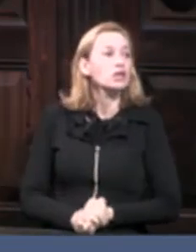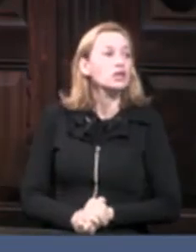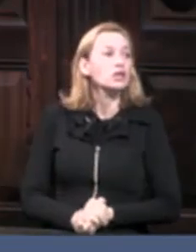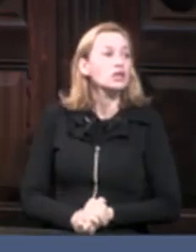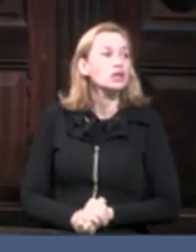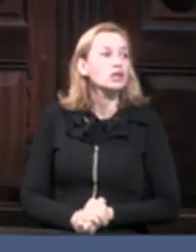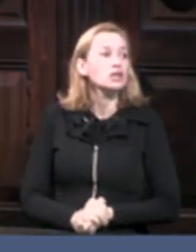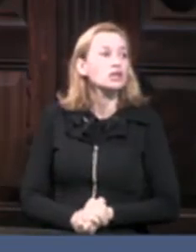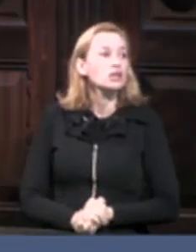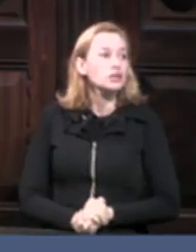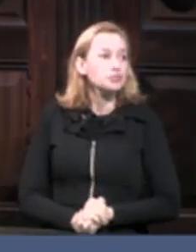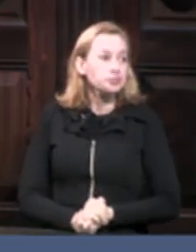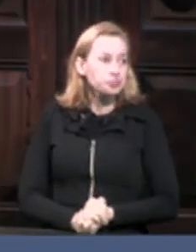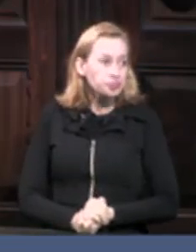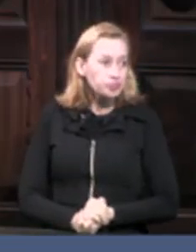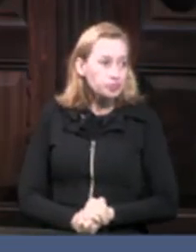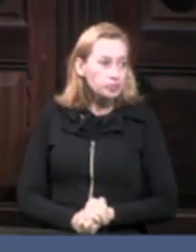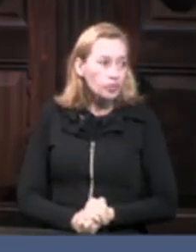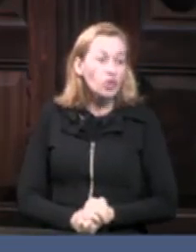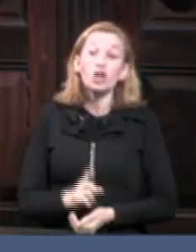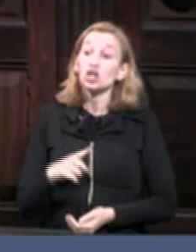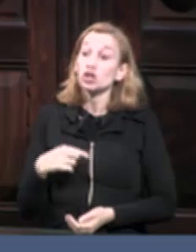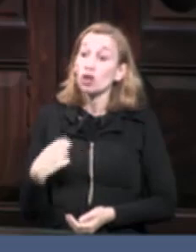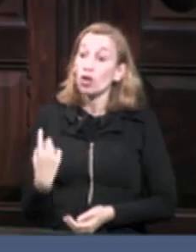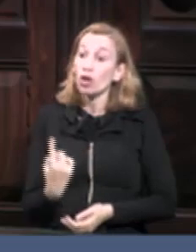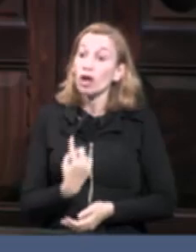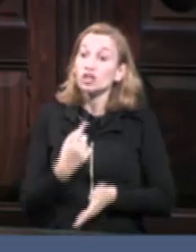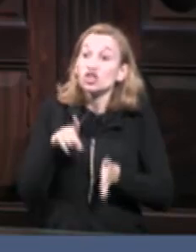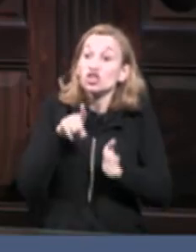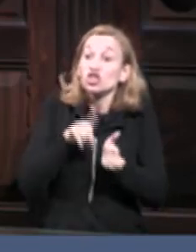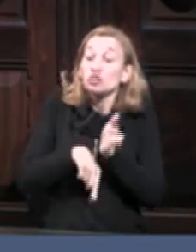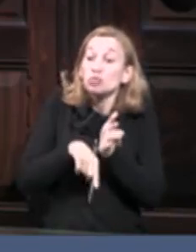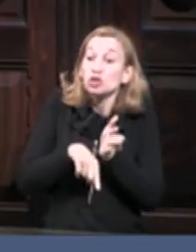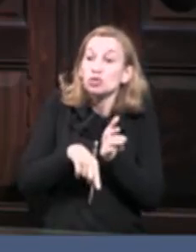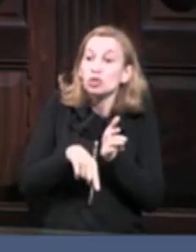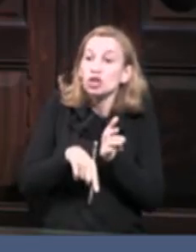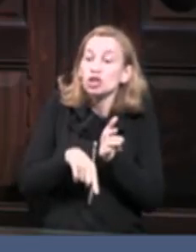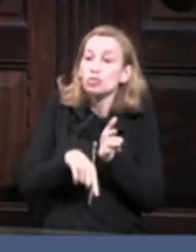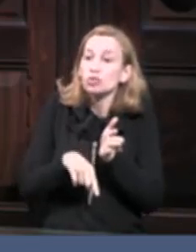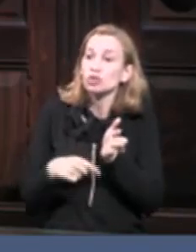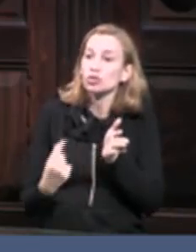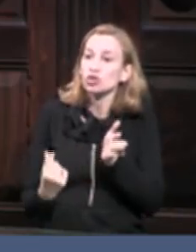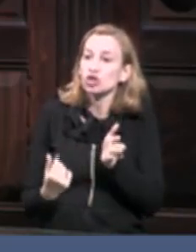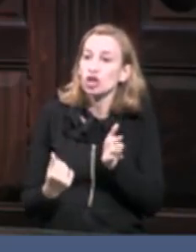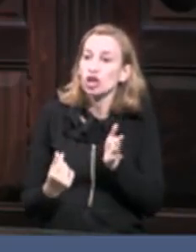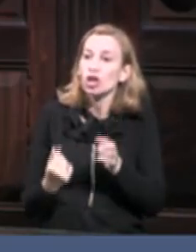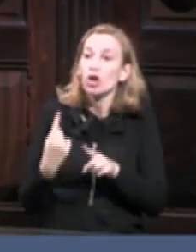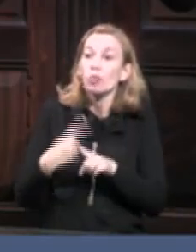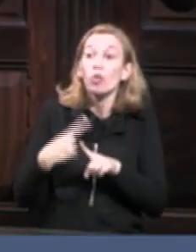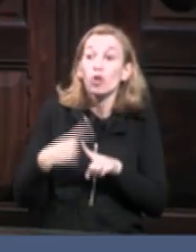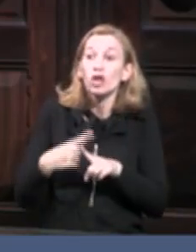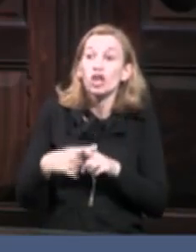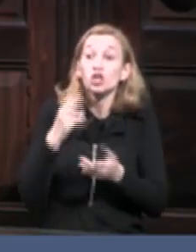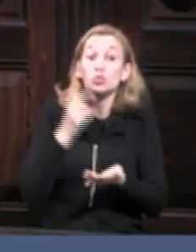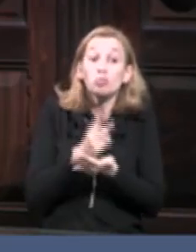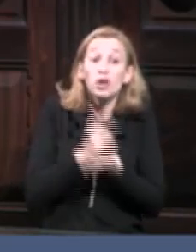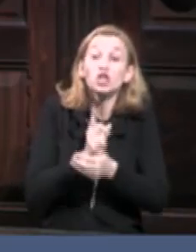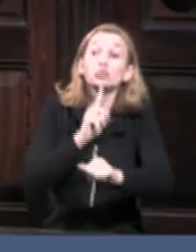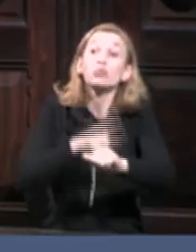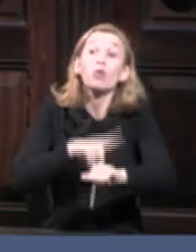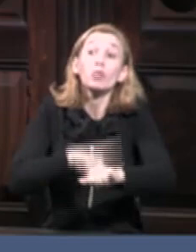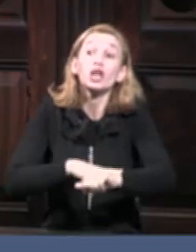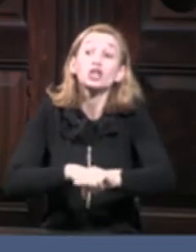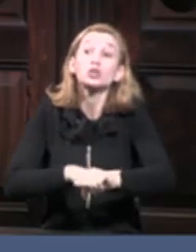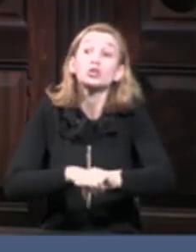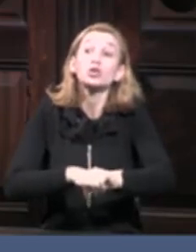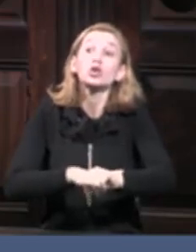fizesse publicidade, mas cortamos sobremaneira esses gastos, porque naquele mesmo momento